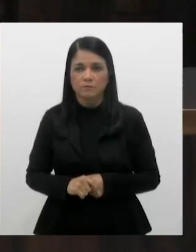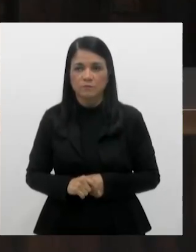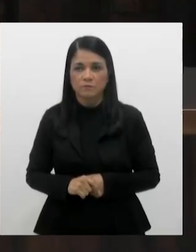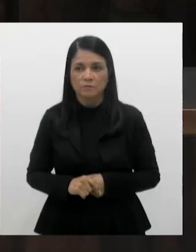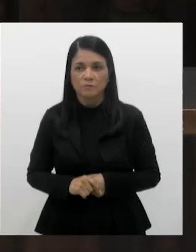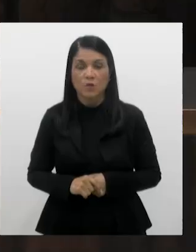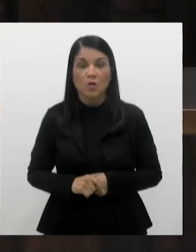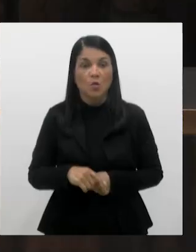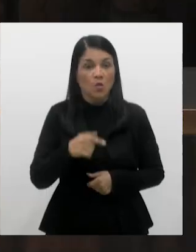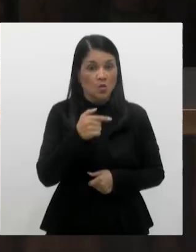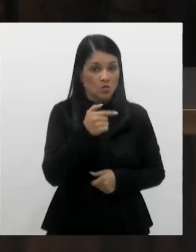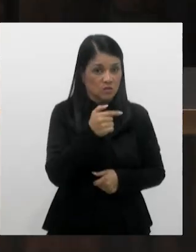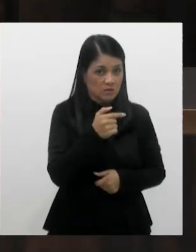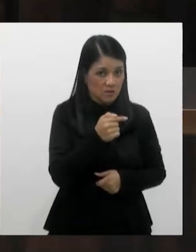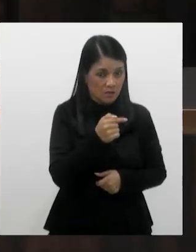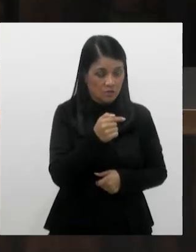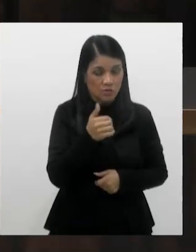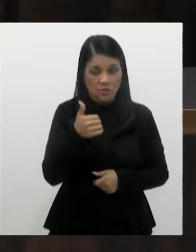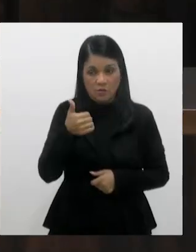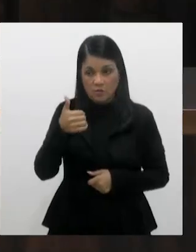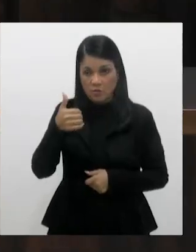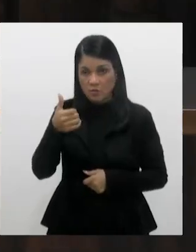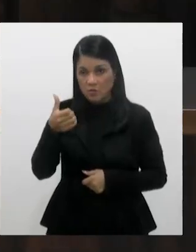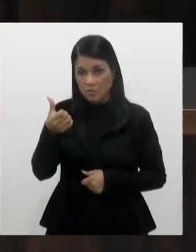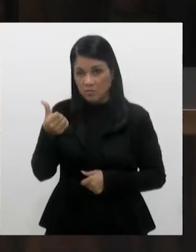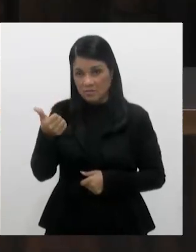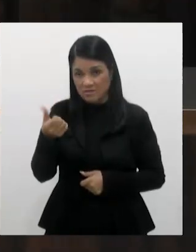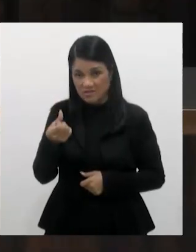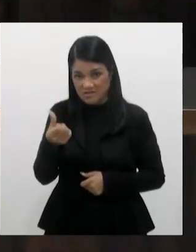Exceto o 7º e o 16º.